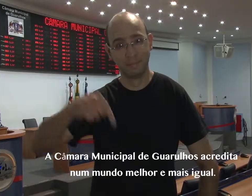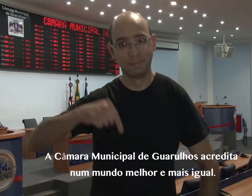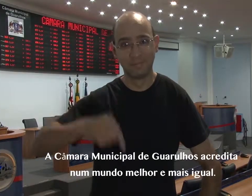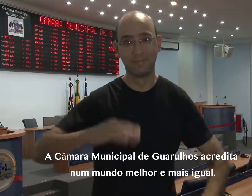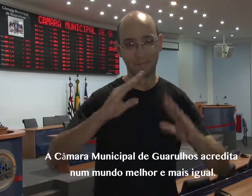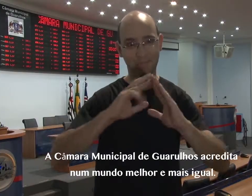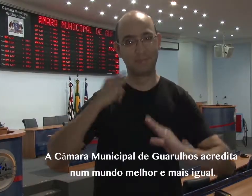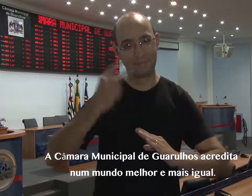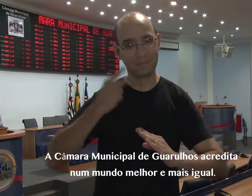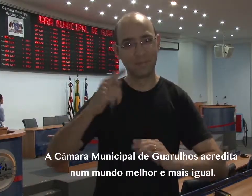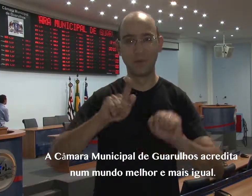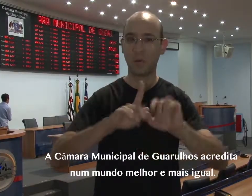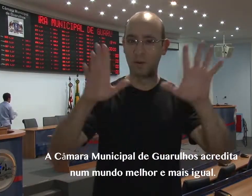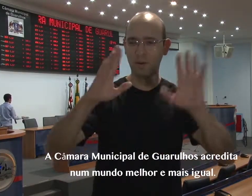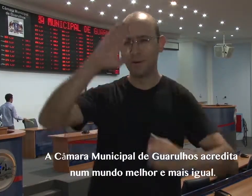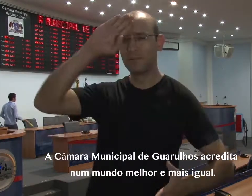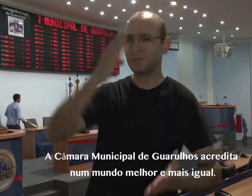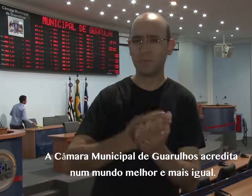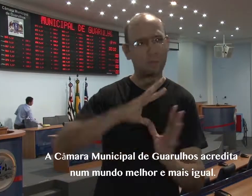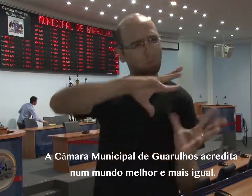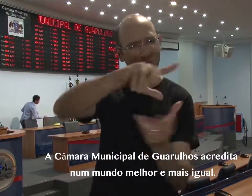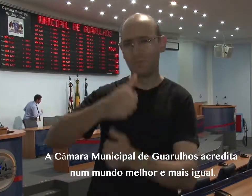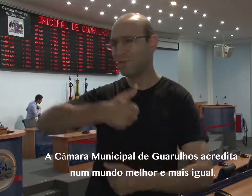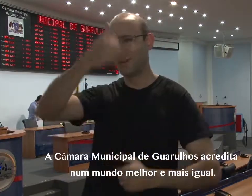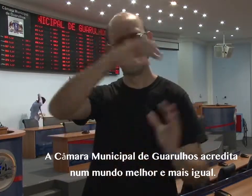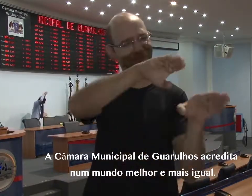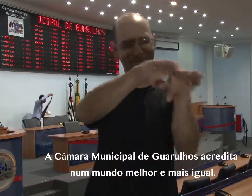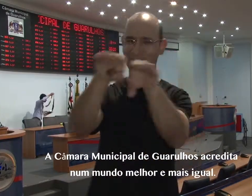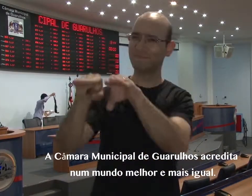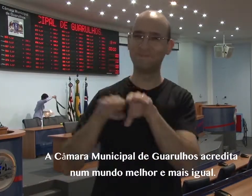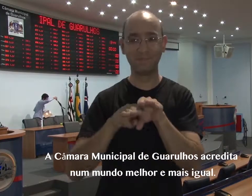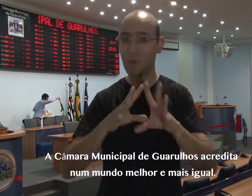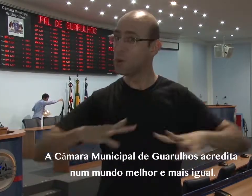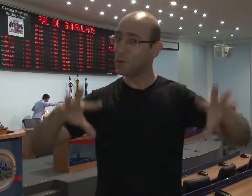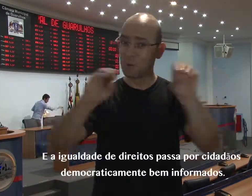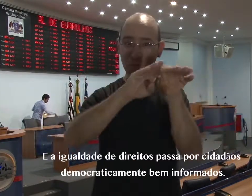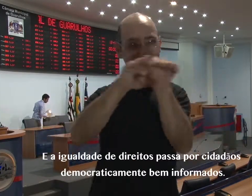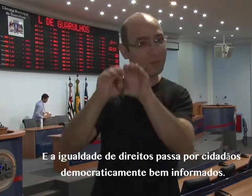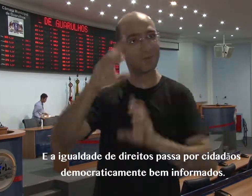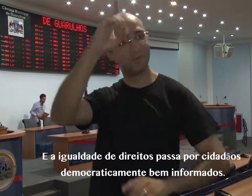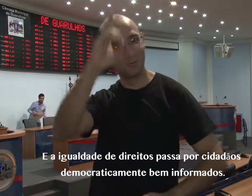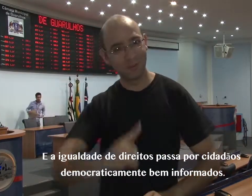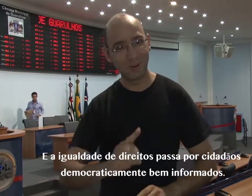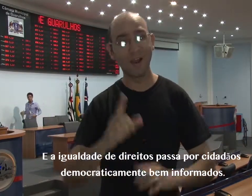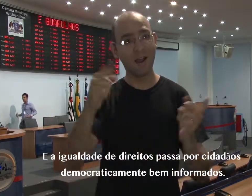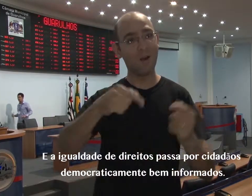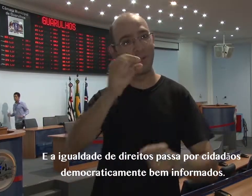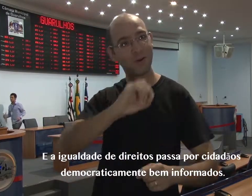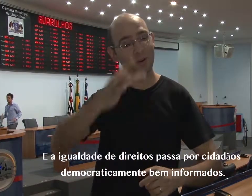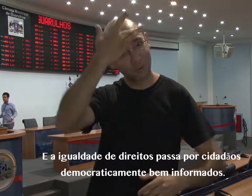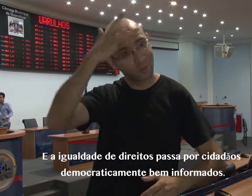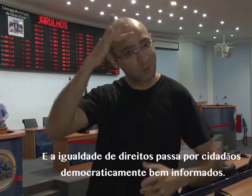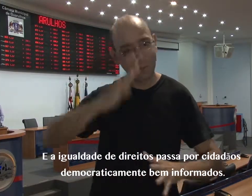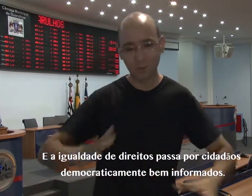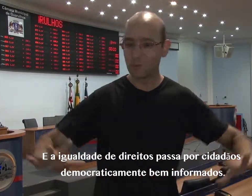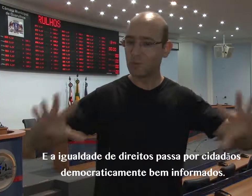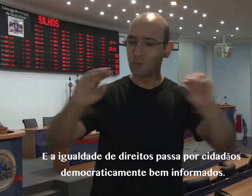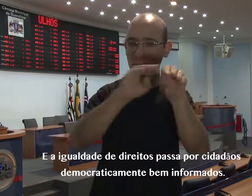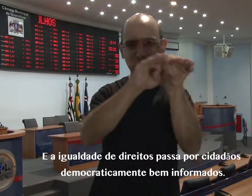A Câmara Municipal de Guarulhos acredita num mundo melhor e mais igual. E a igualdade de direitos passa por